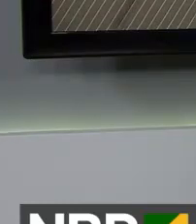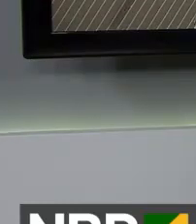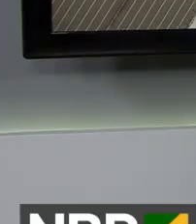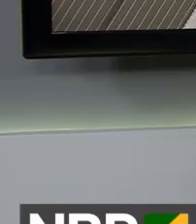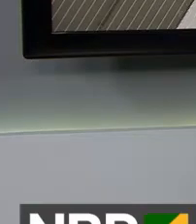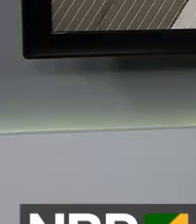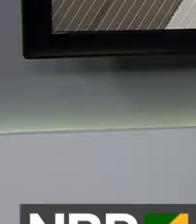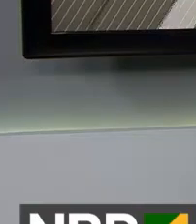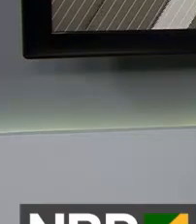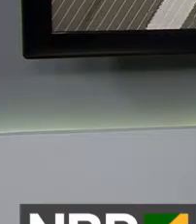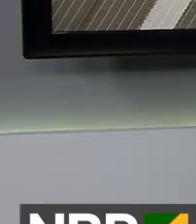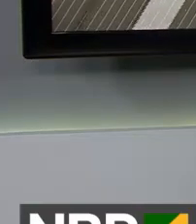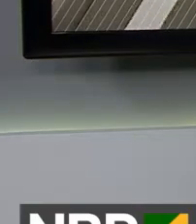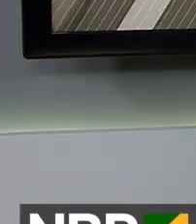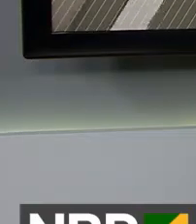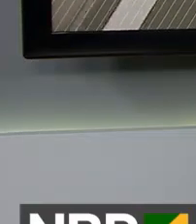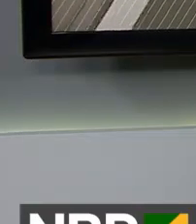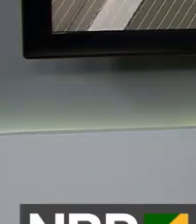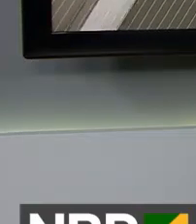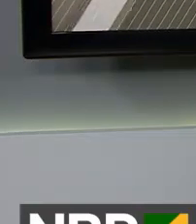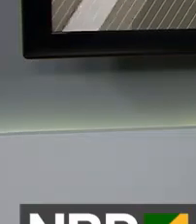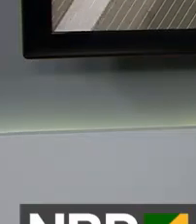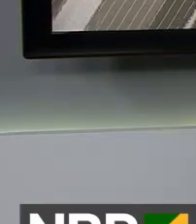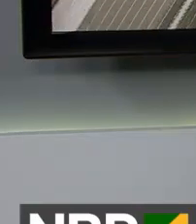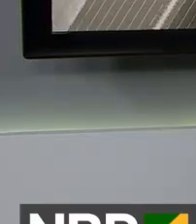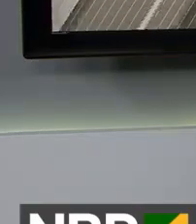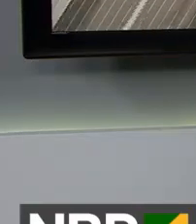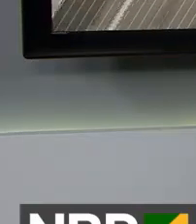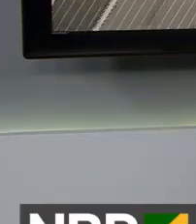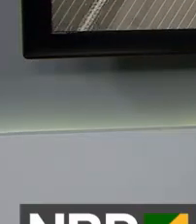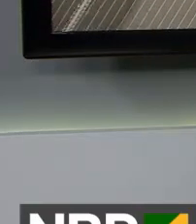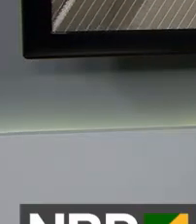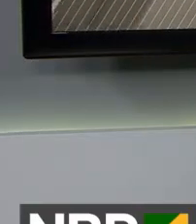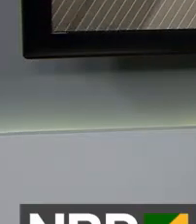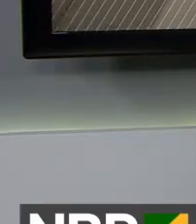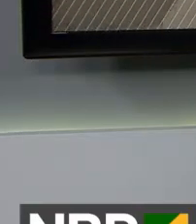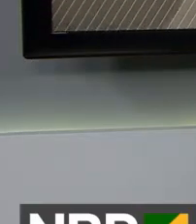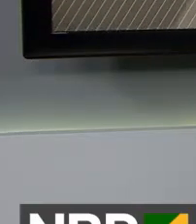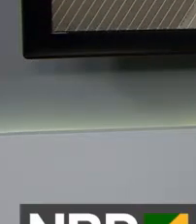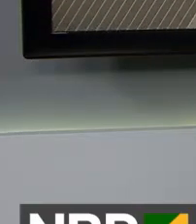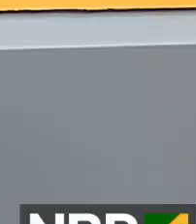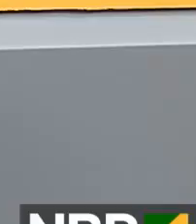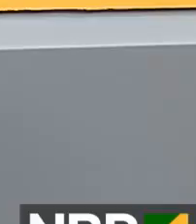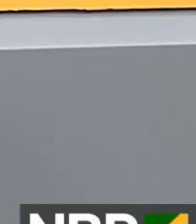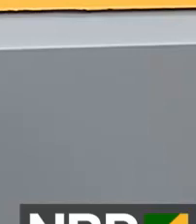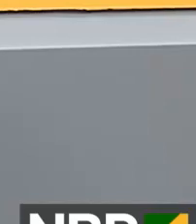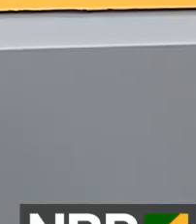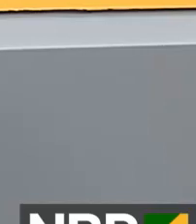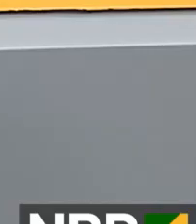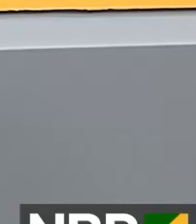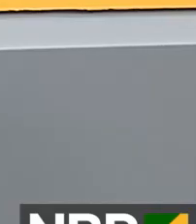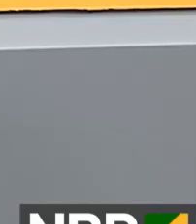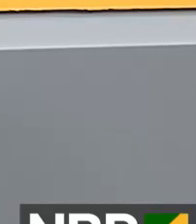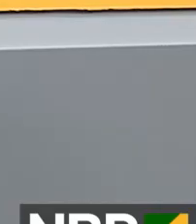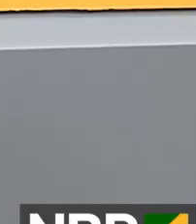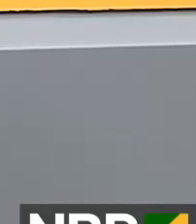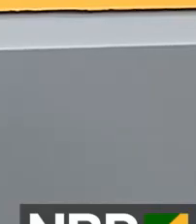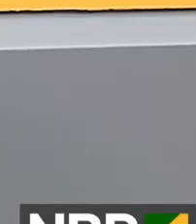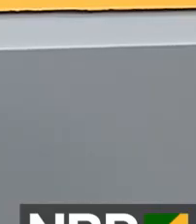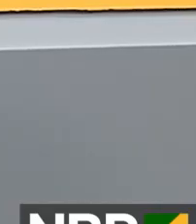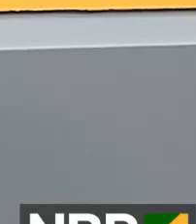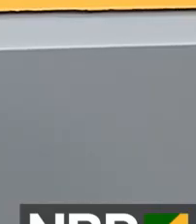Força Expedicionária Brasileira. A solenidade contou com a participação do presidente Michel Temer. Em seu discurso, o